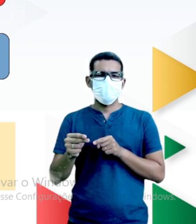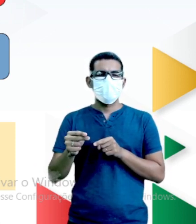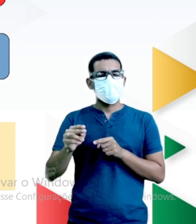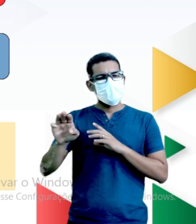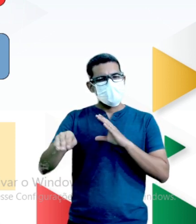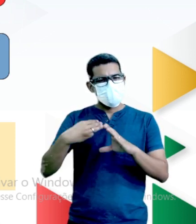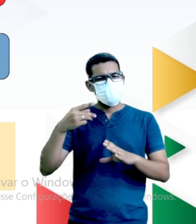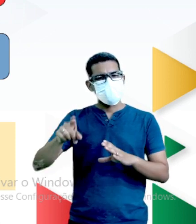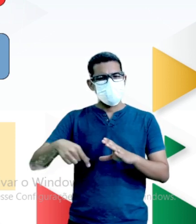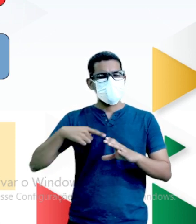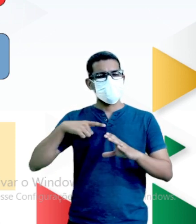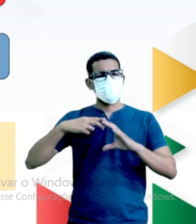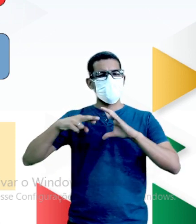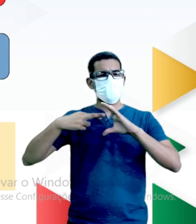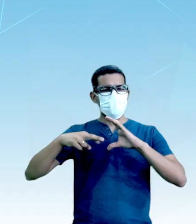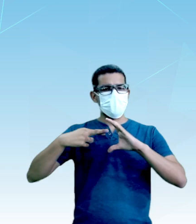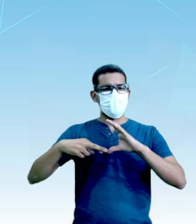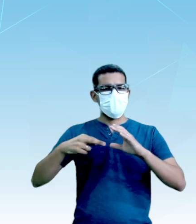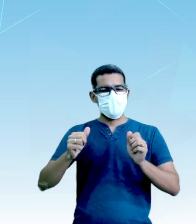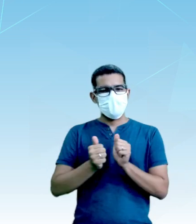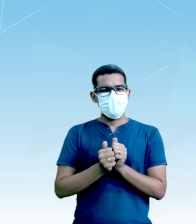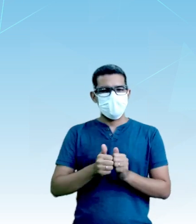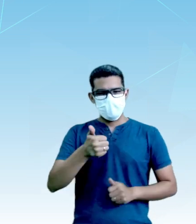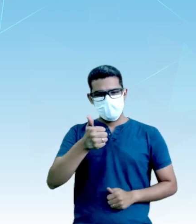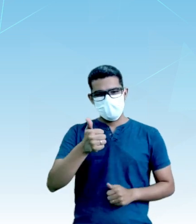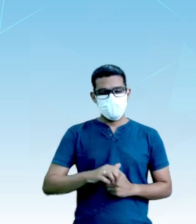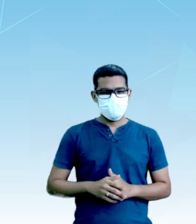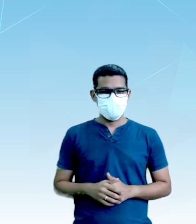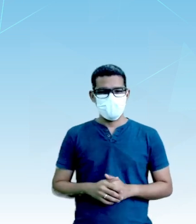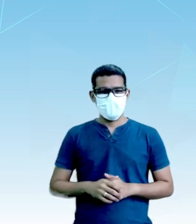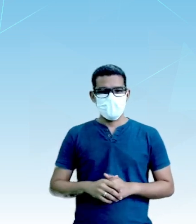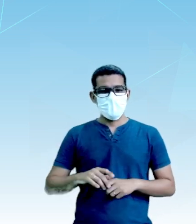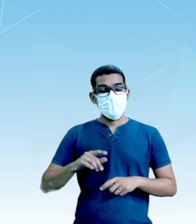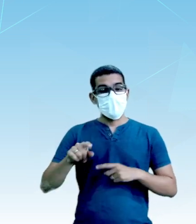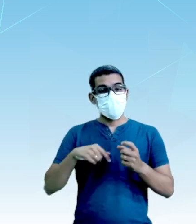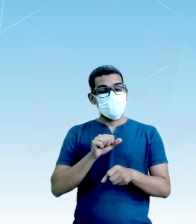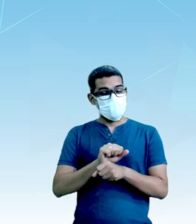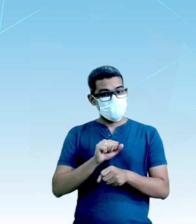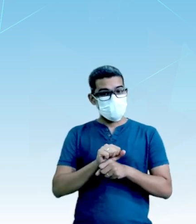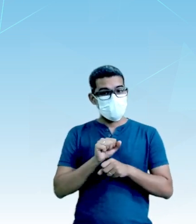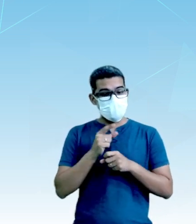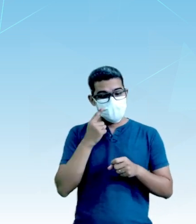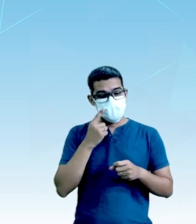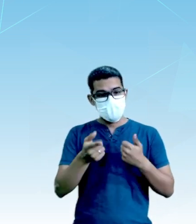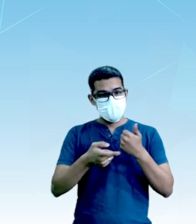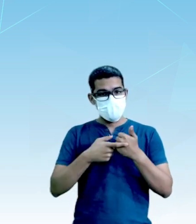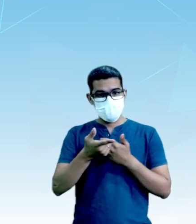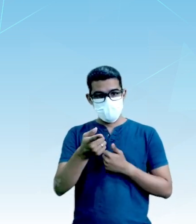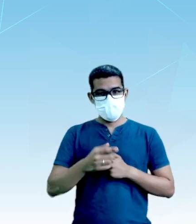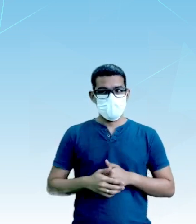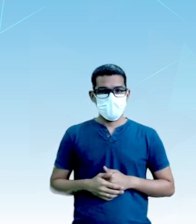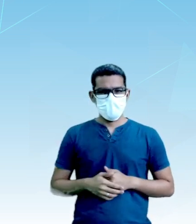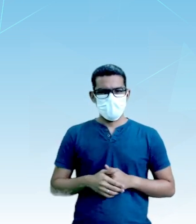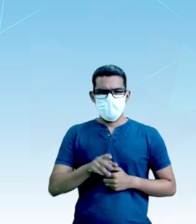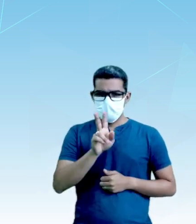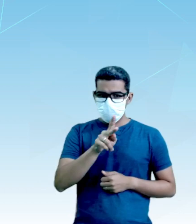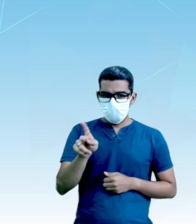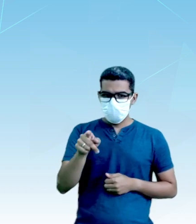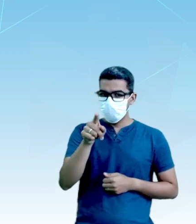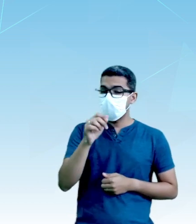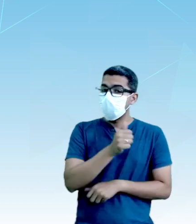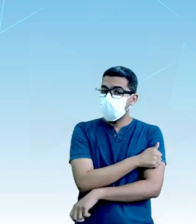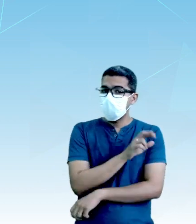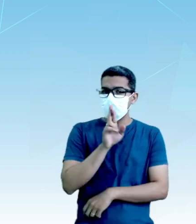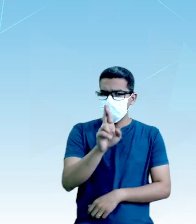gente aí no Instagram, Roberto, uma transmissão, tudo junto, sem acento, que a gente vai estar aqui curtindo para vocês e falando. Professor, se teu aluno